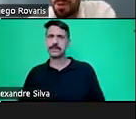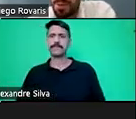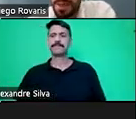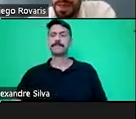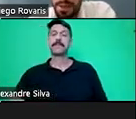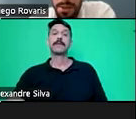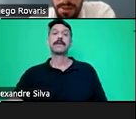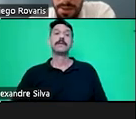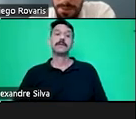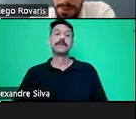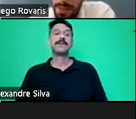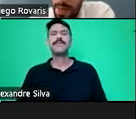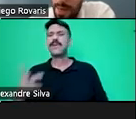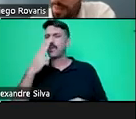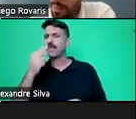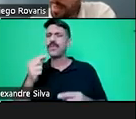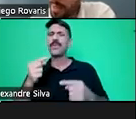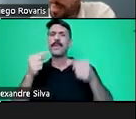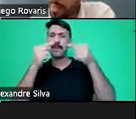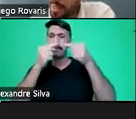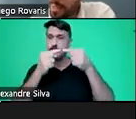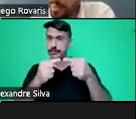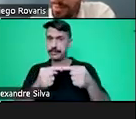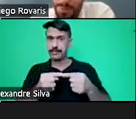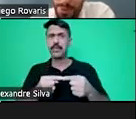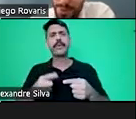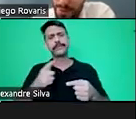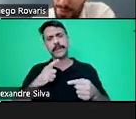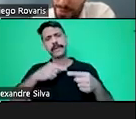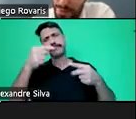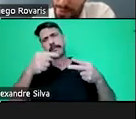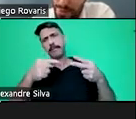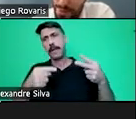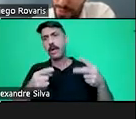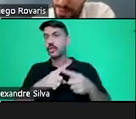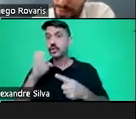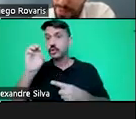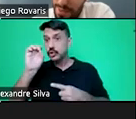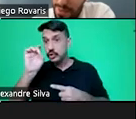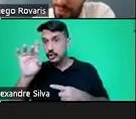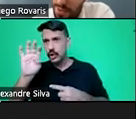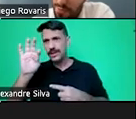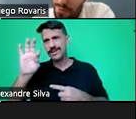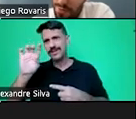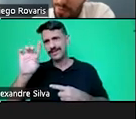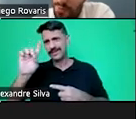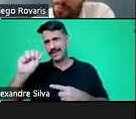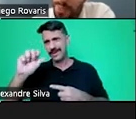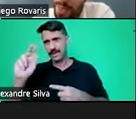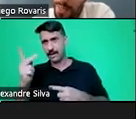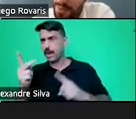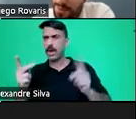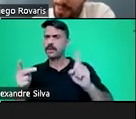diferentes comorbidades psiquiátricas, e aí até uma coisa que é bastante interessante, eu já vi